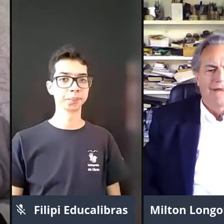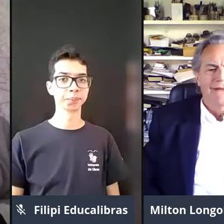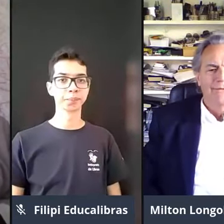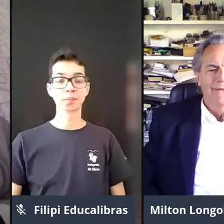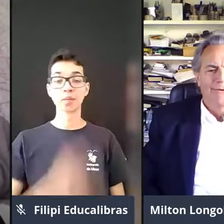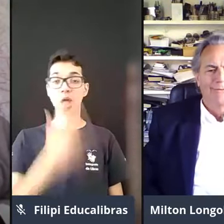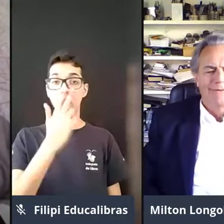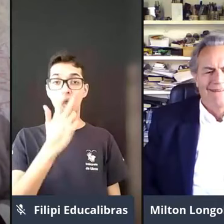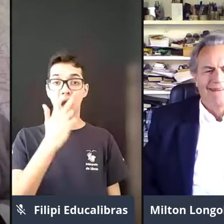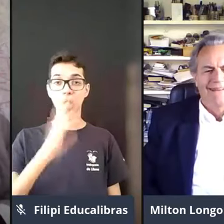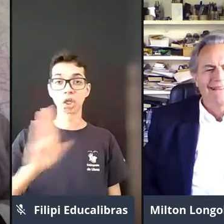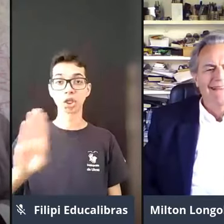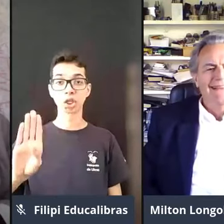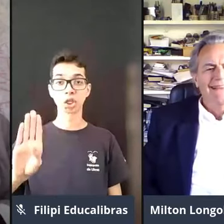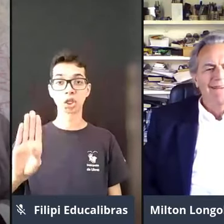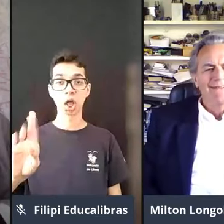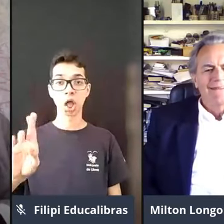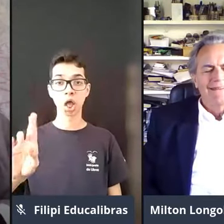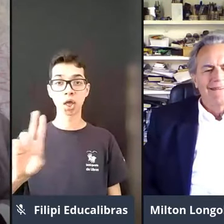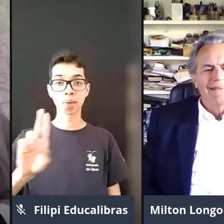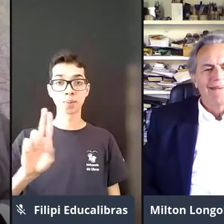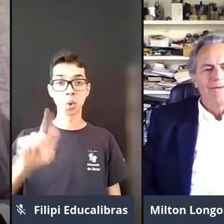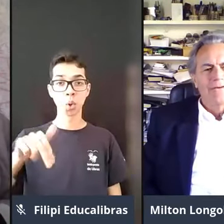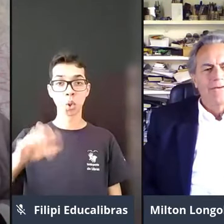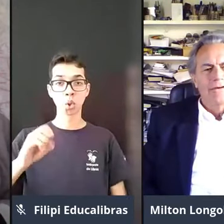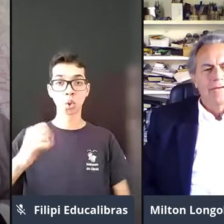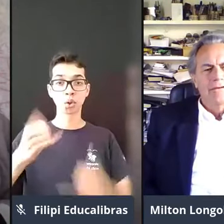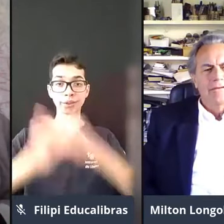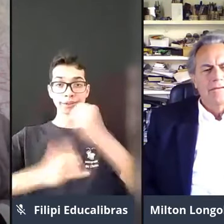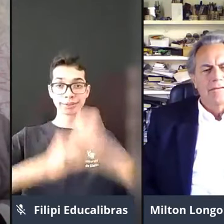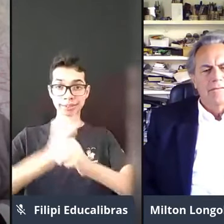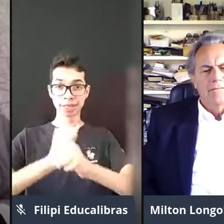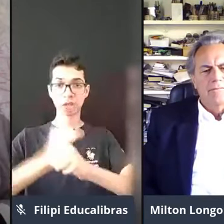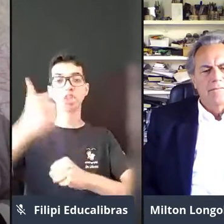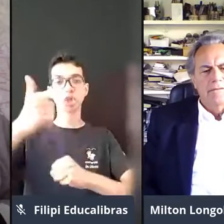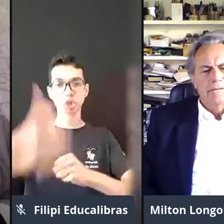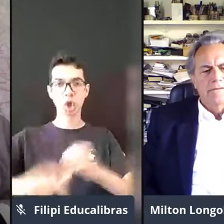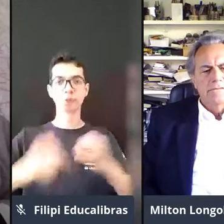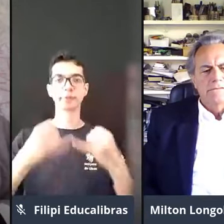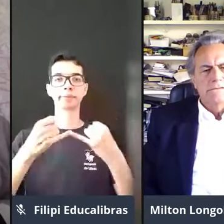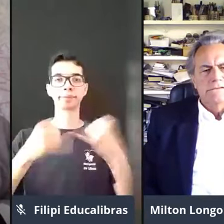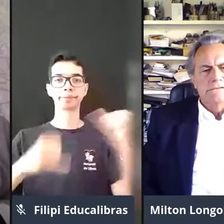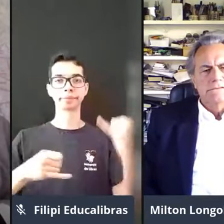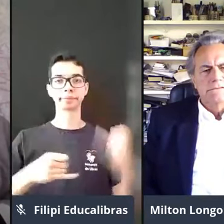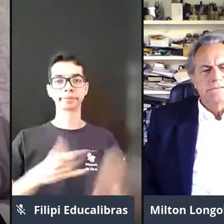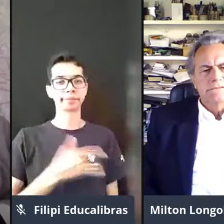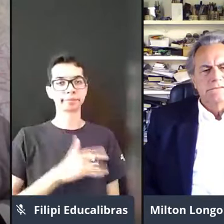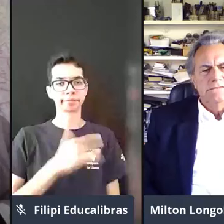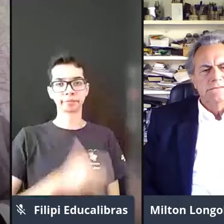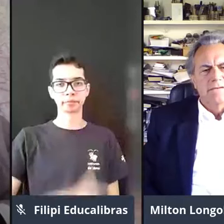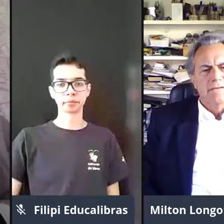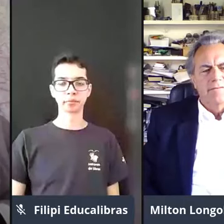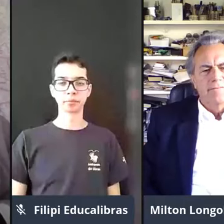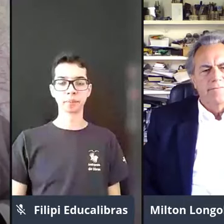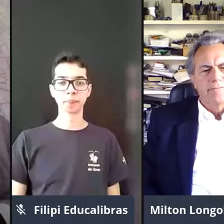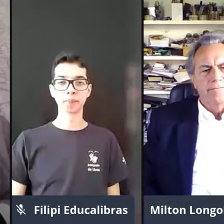novo. Uma pena. O Milton, muito maluco isso, né? A gente não